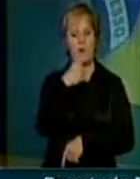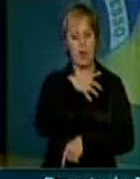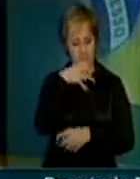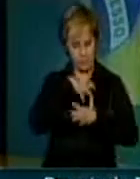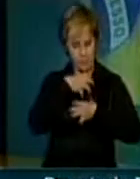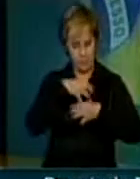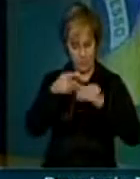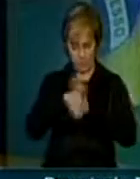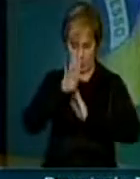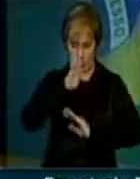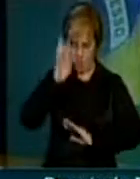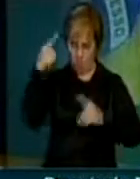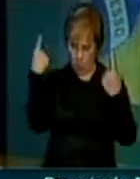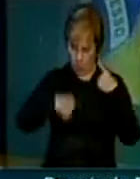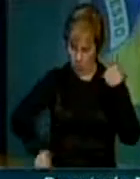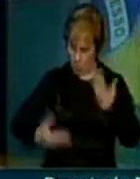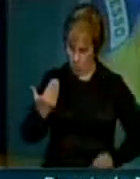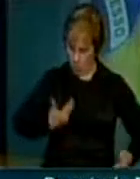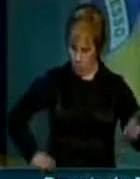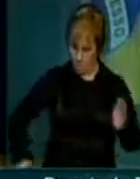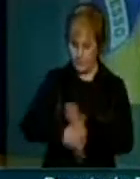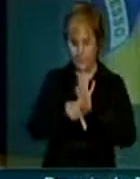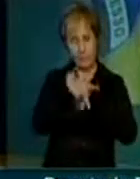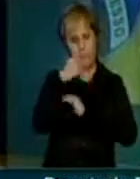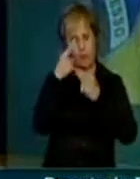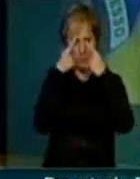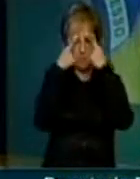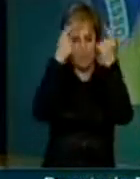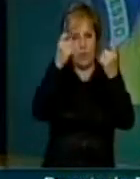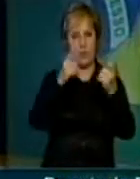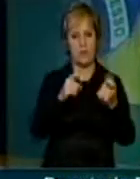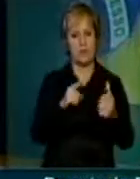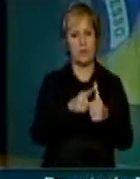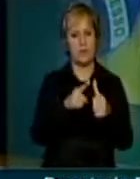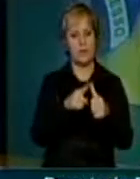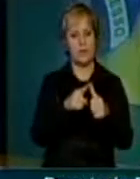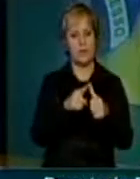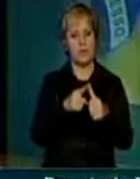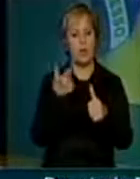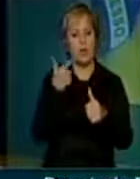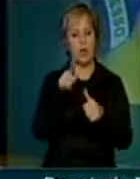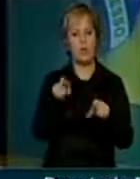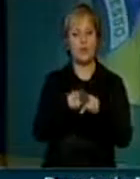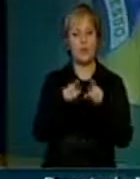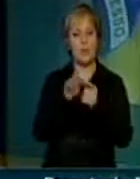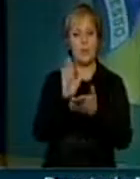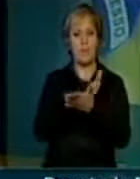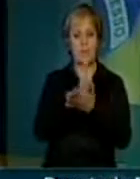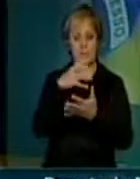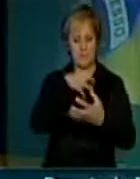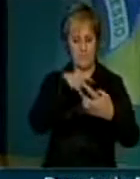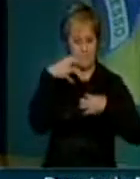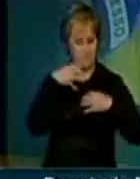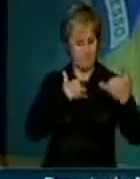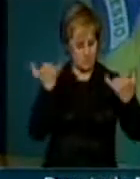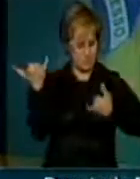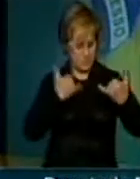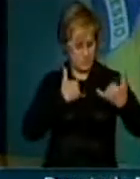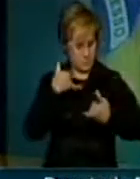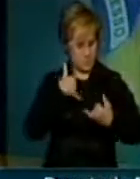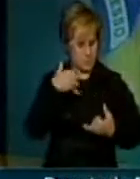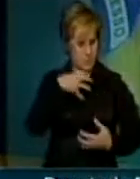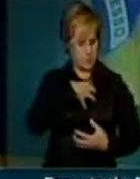violência, seja a violência que deixa a marca na pele e outras que deixam apenas a marca na alma, mas